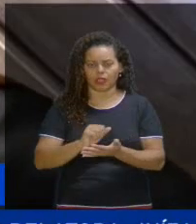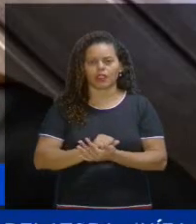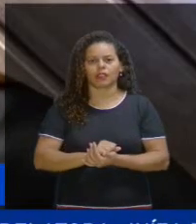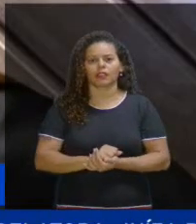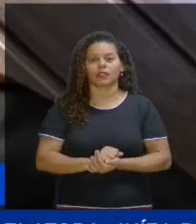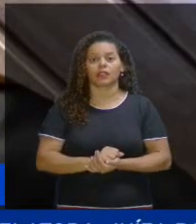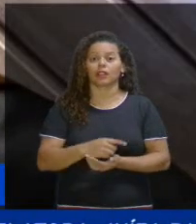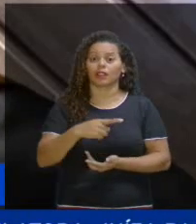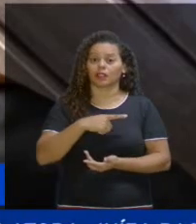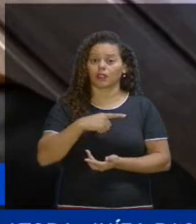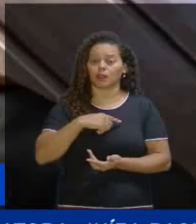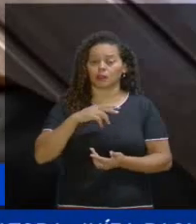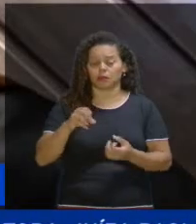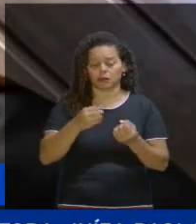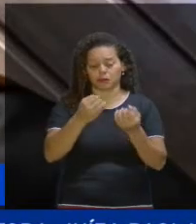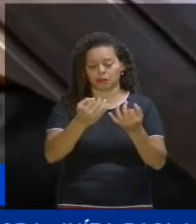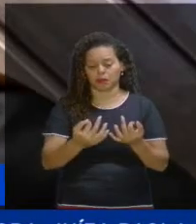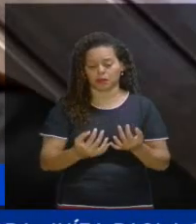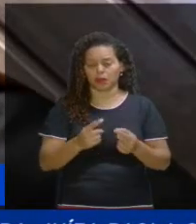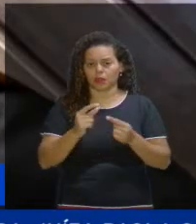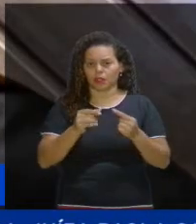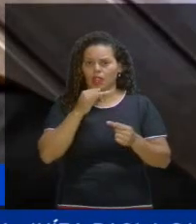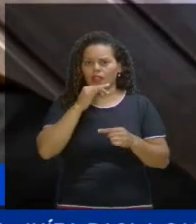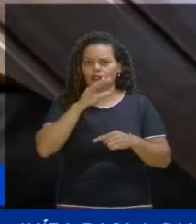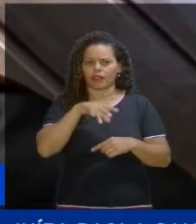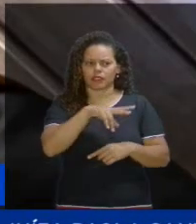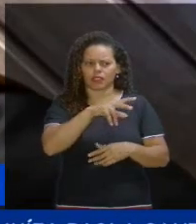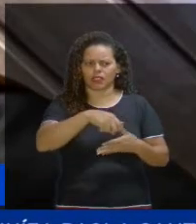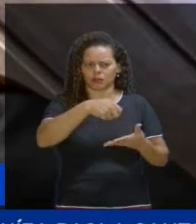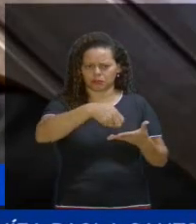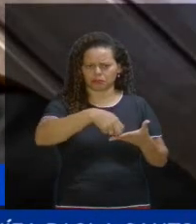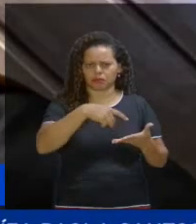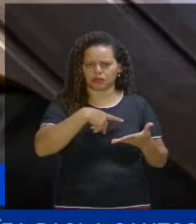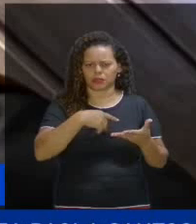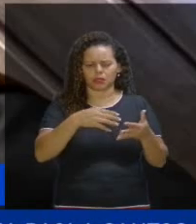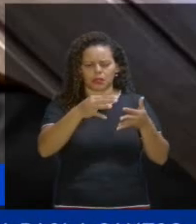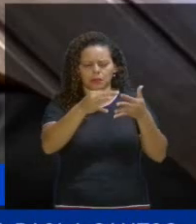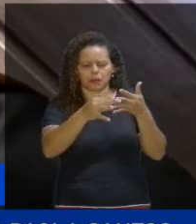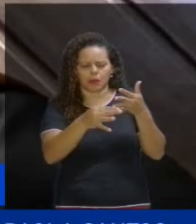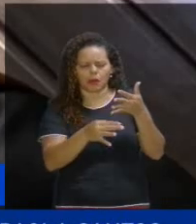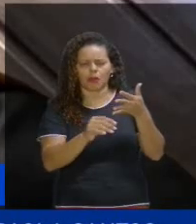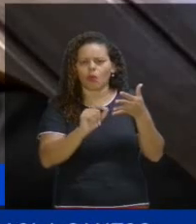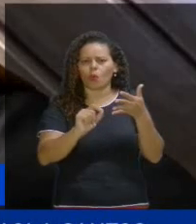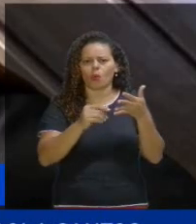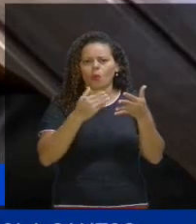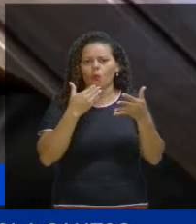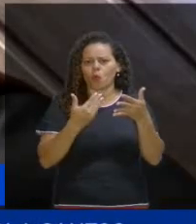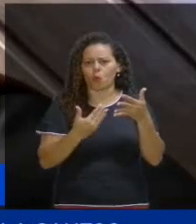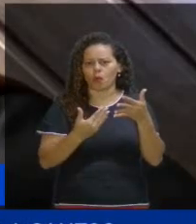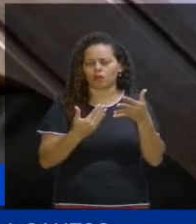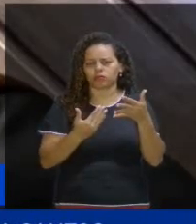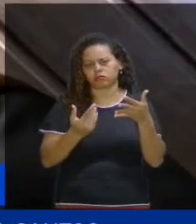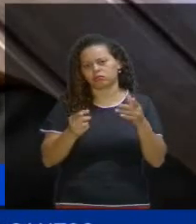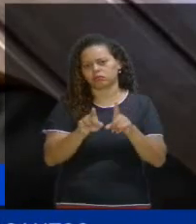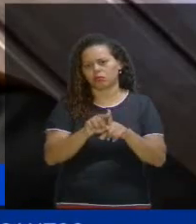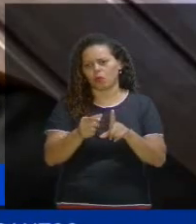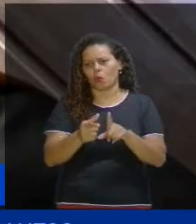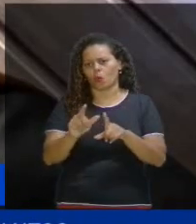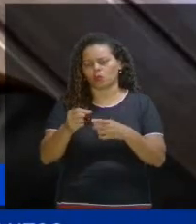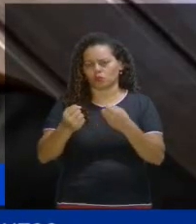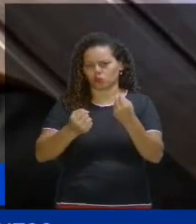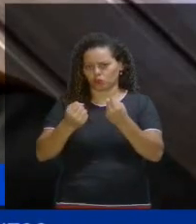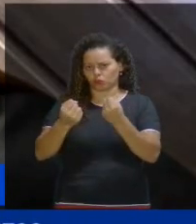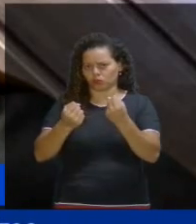síntese, que, embora a sentença ela tenha indicado extrapolação no limite de despesas com aluguel de veículos automotores,